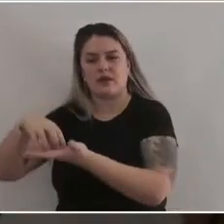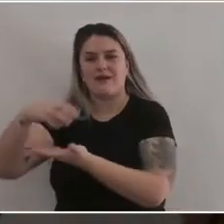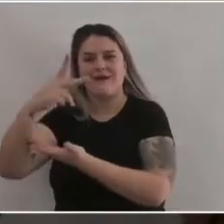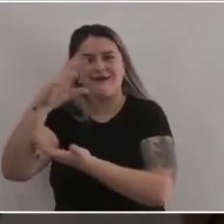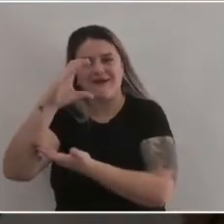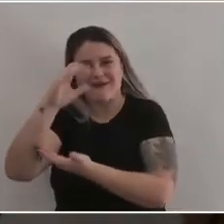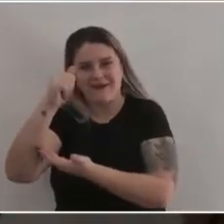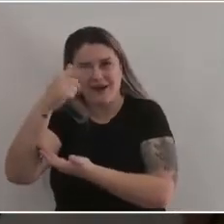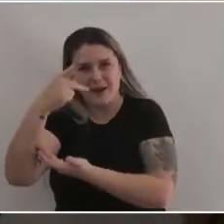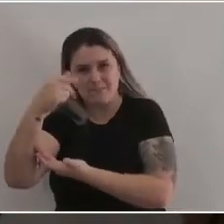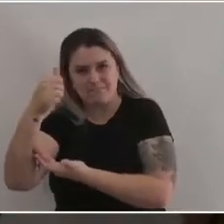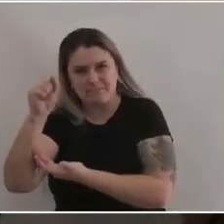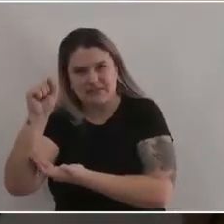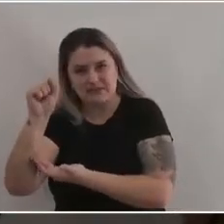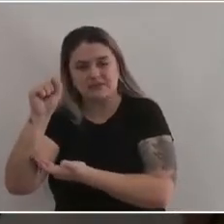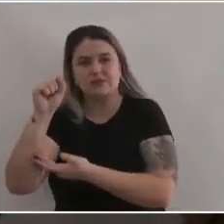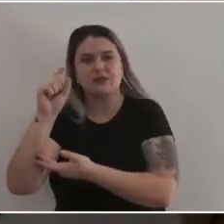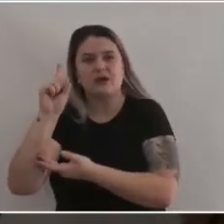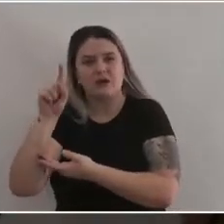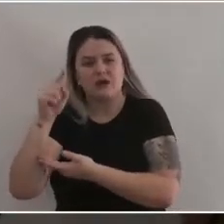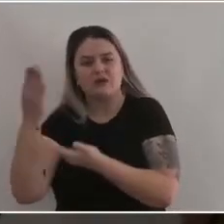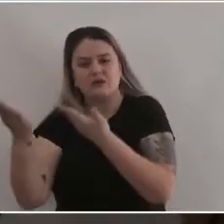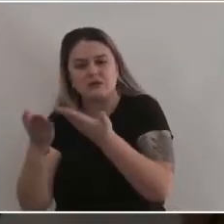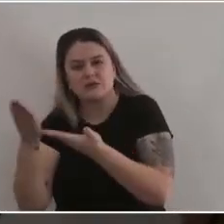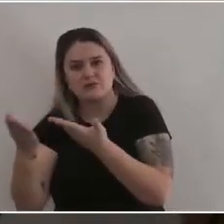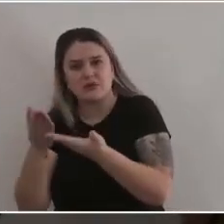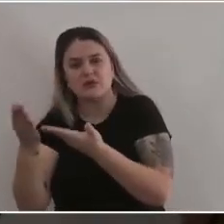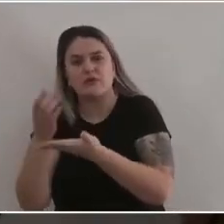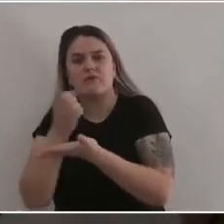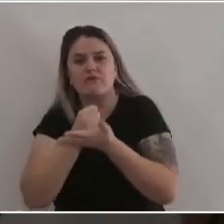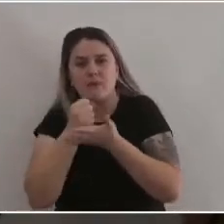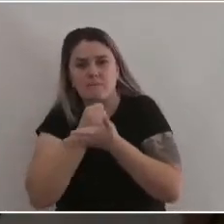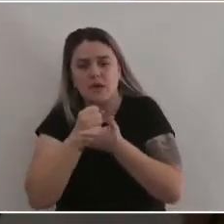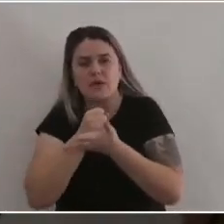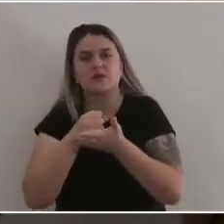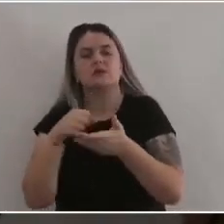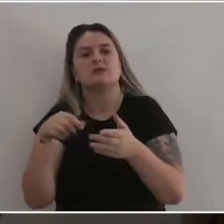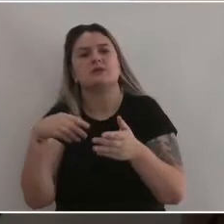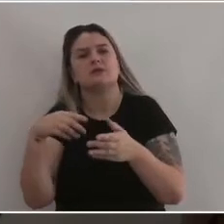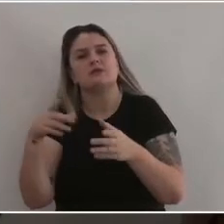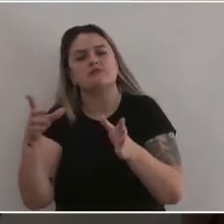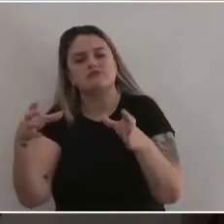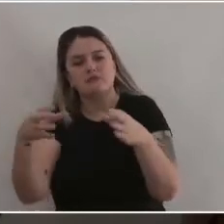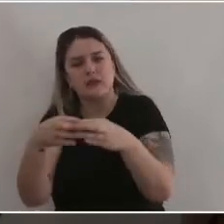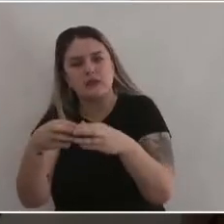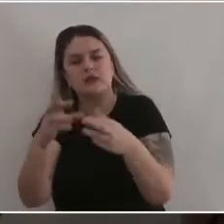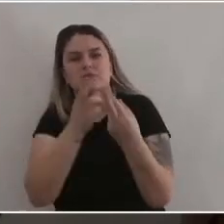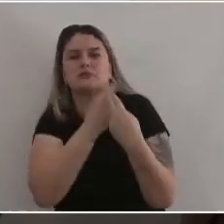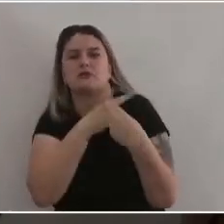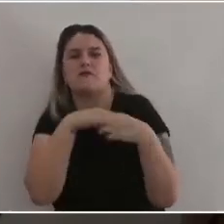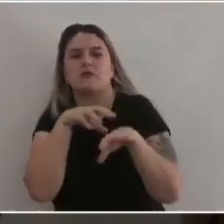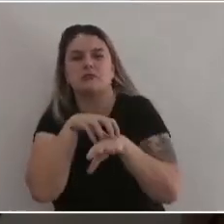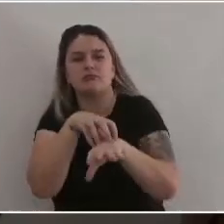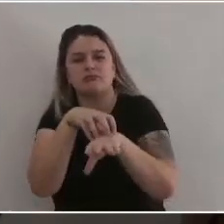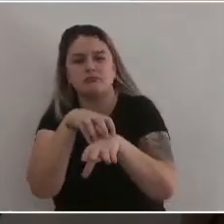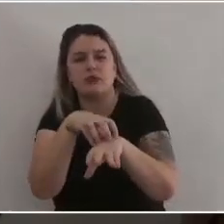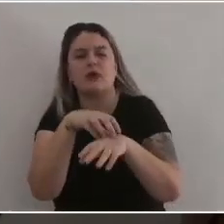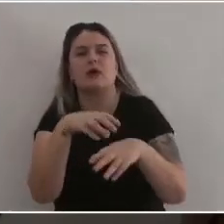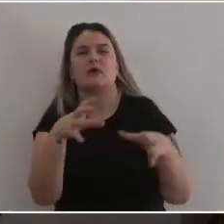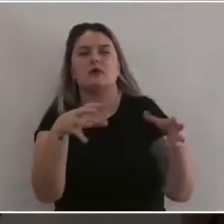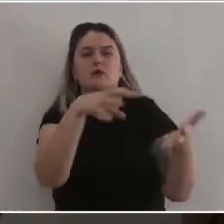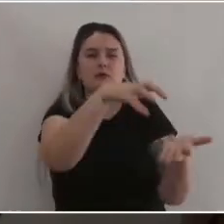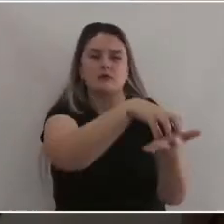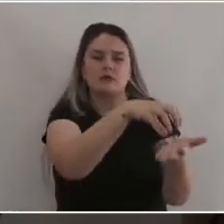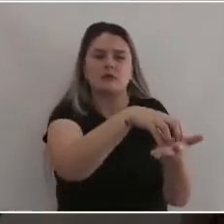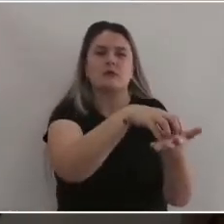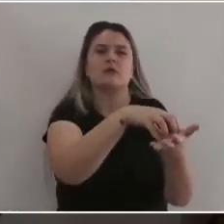CAPS, setor de assistência farmacêutica, setor de transporte, setor de TFD, que é